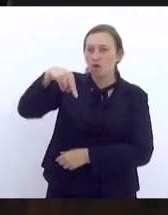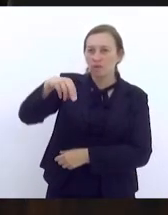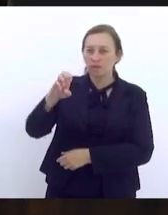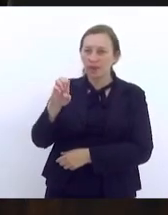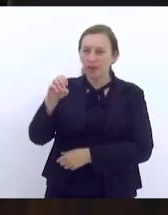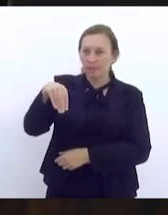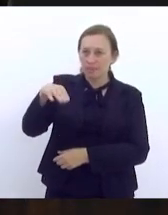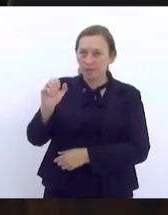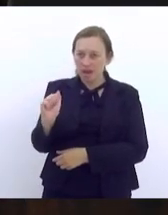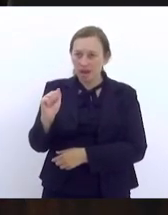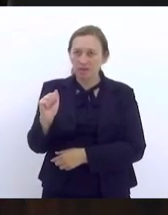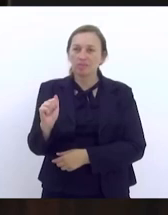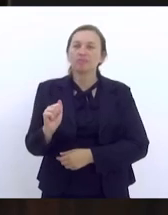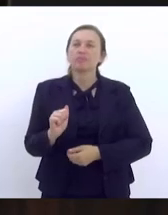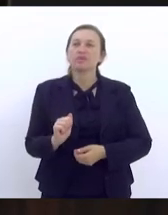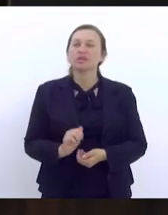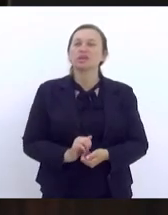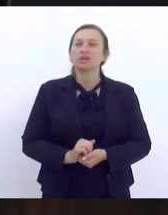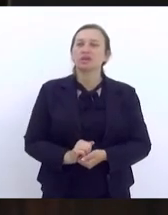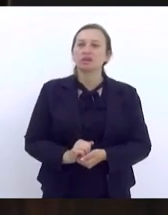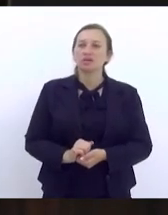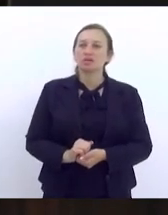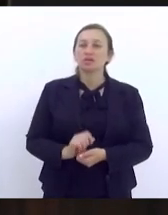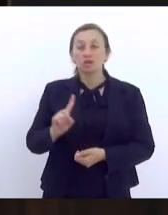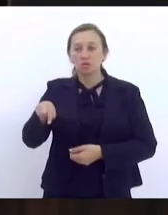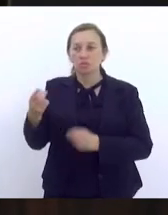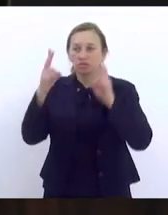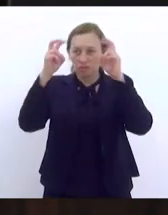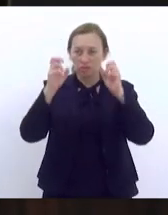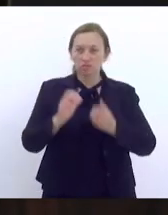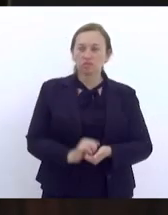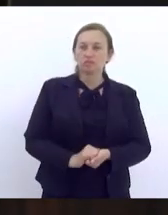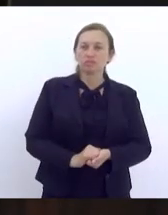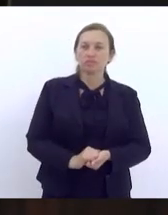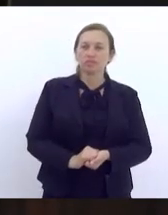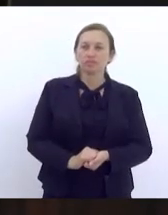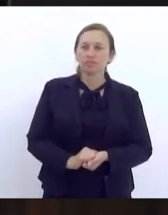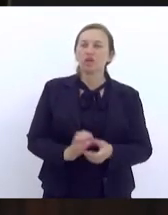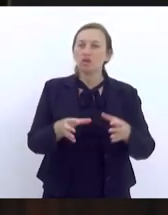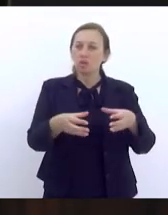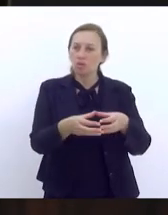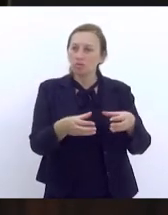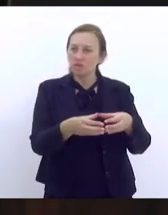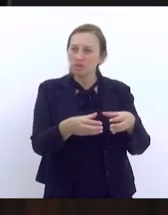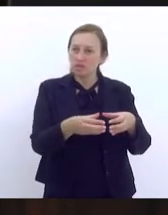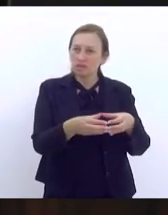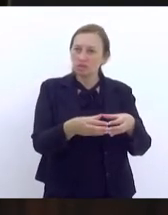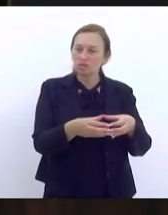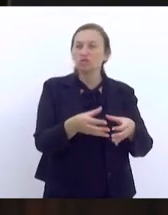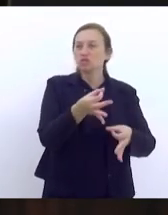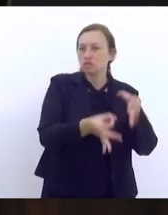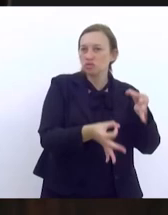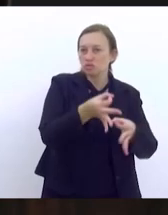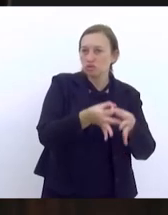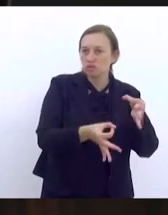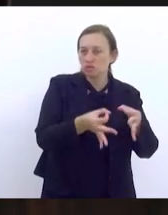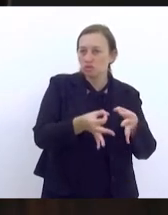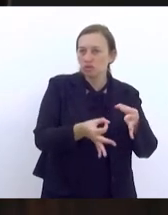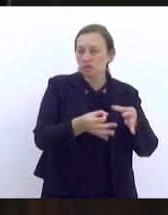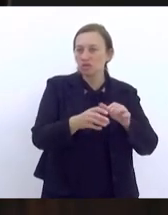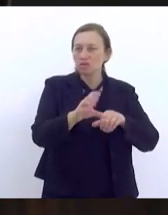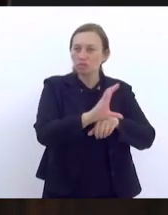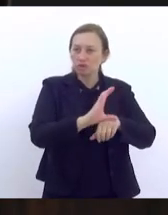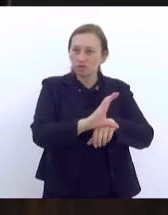de menos não governamentais e da outras providências parecerem das comissões de Constituição Justiça pela